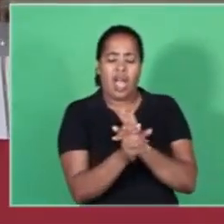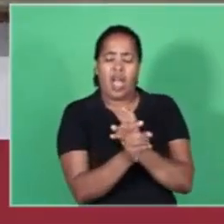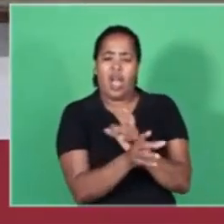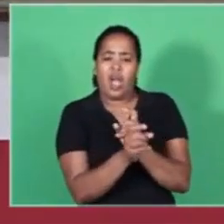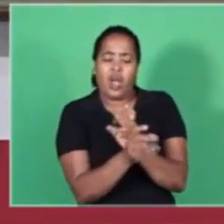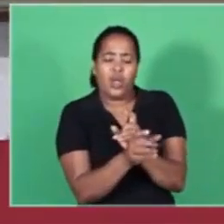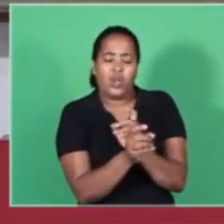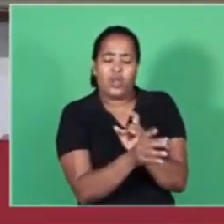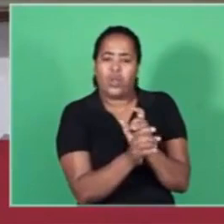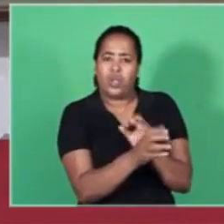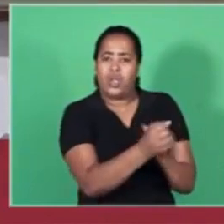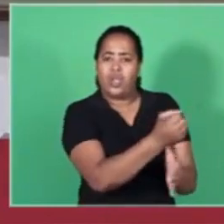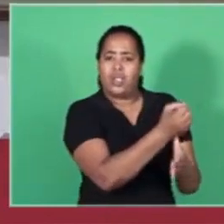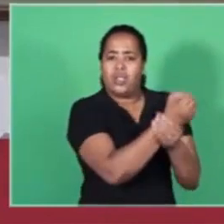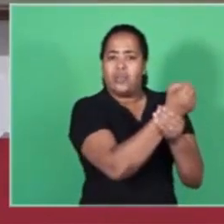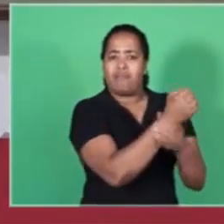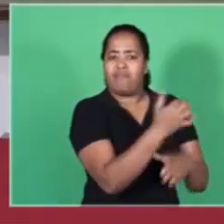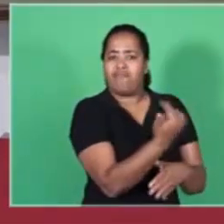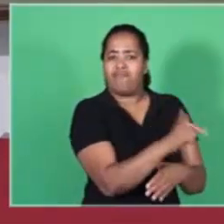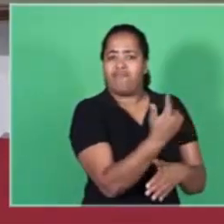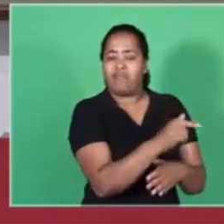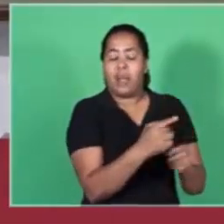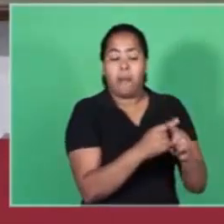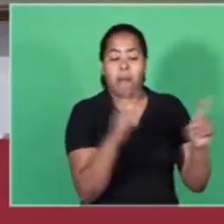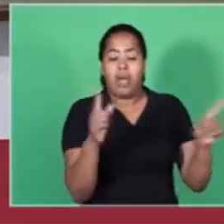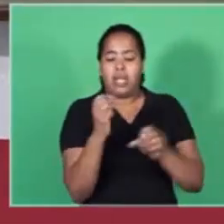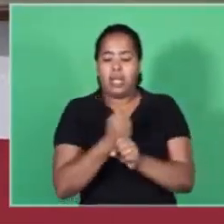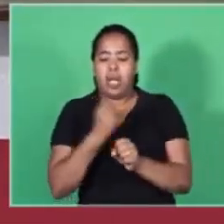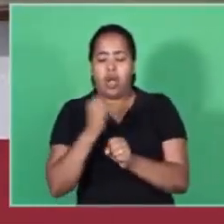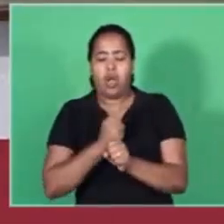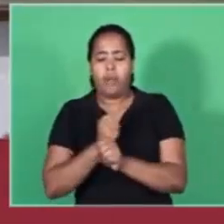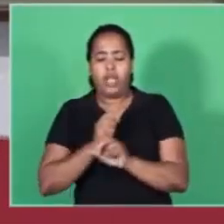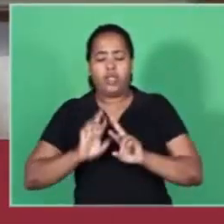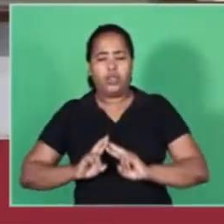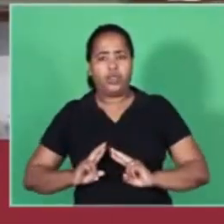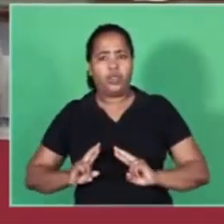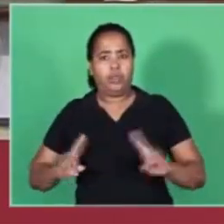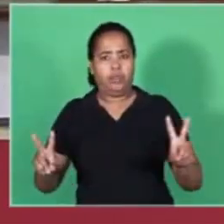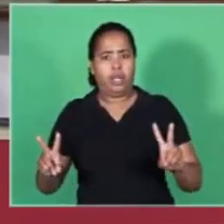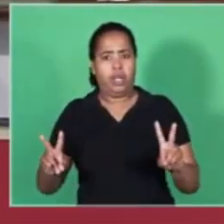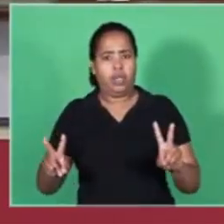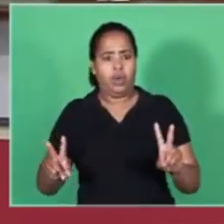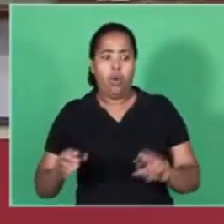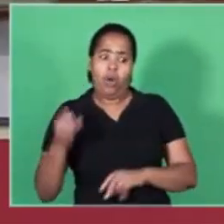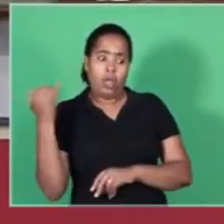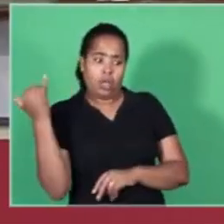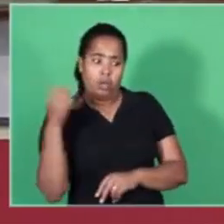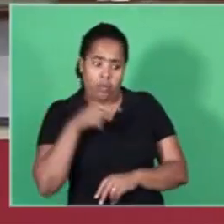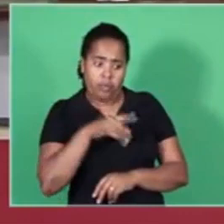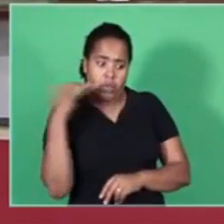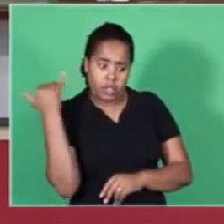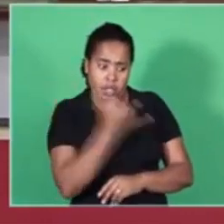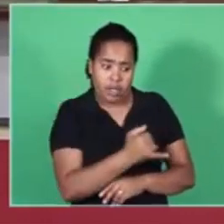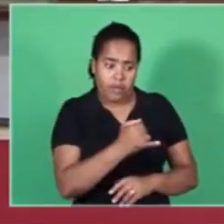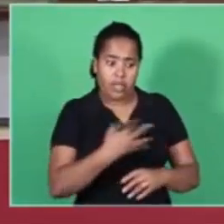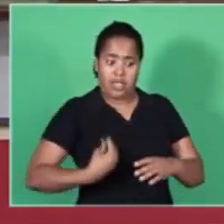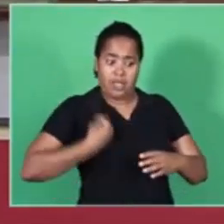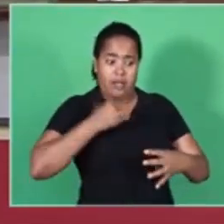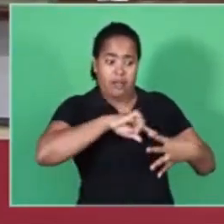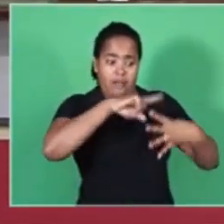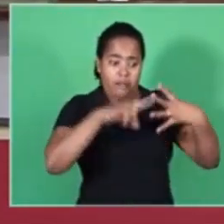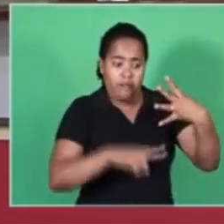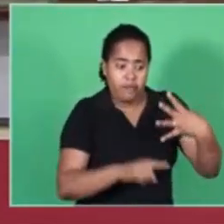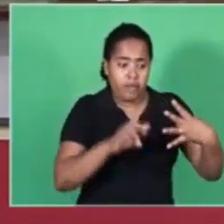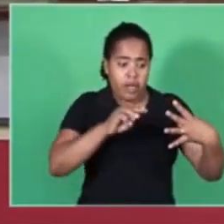tem segurança. A obra não. Ela sabe dizer, isso aqui, você está dizendo, meu amigo aqui, você está na quarta medida, isso